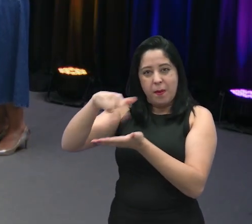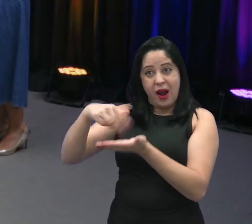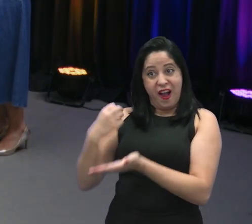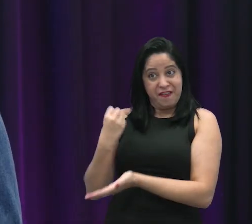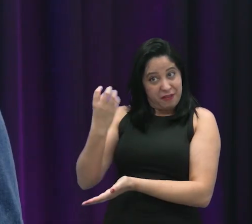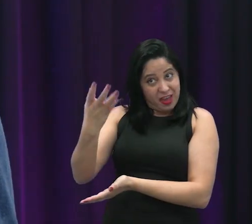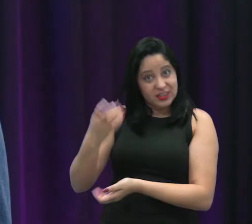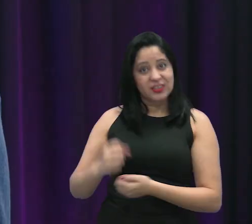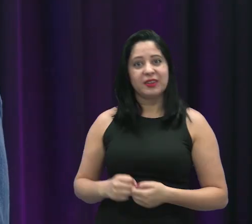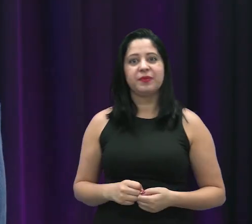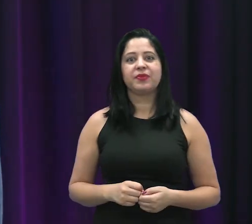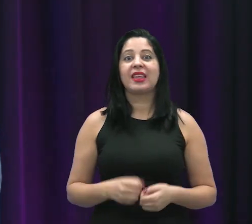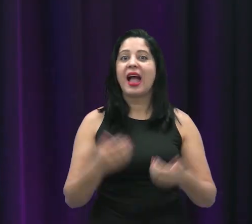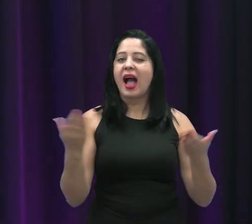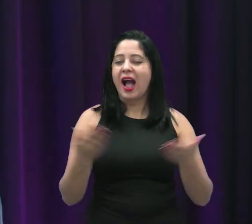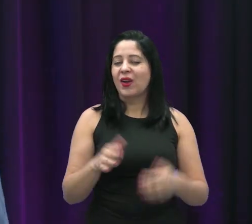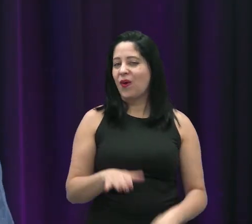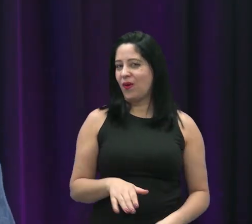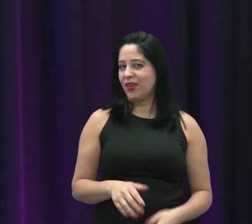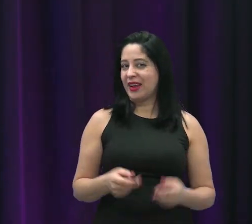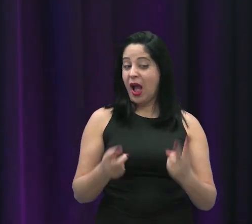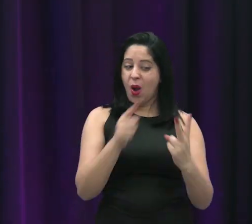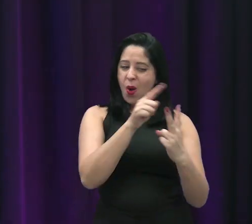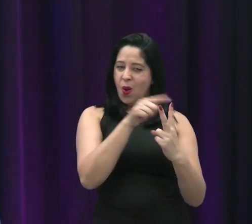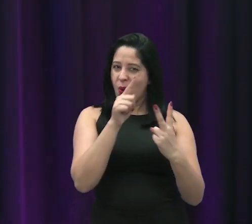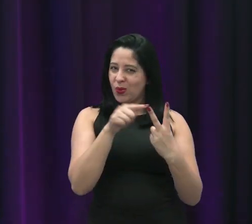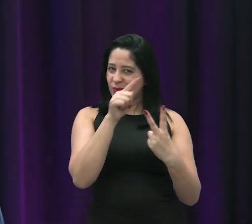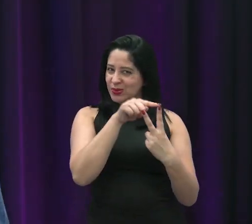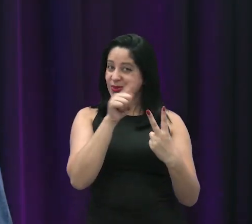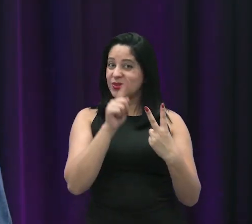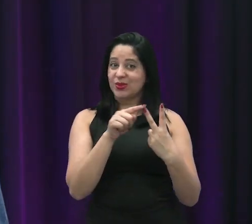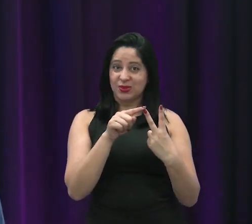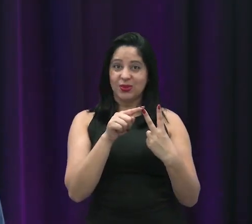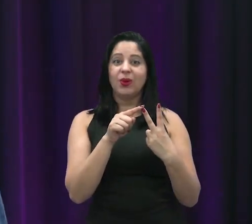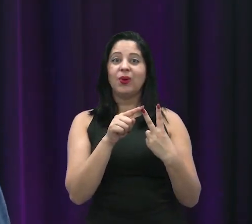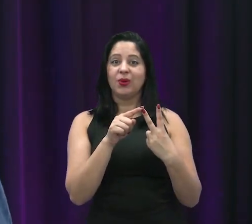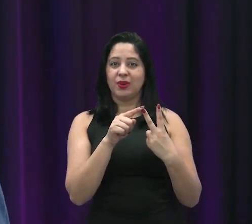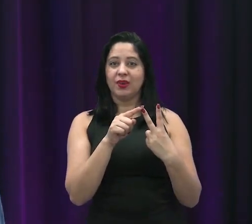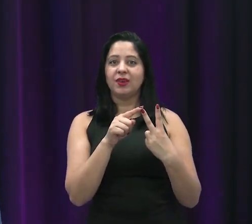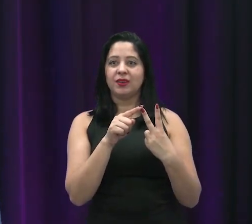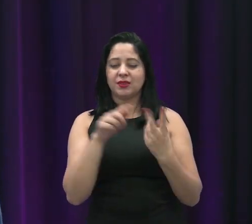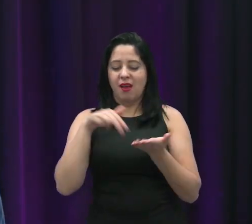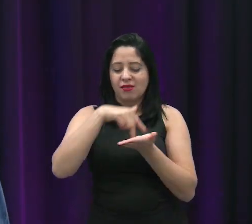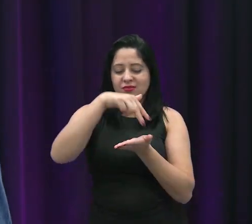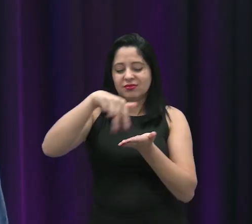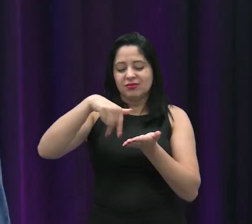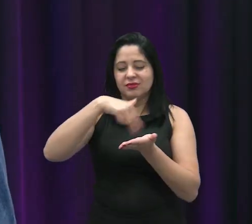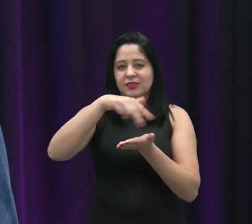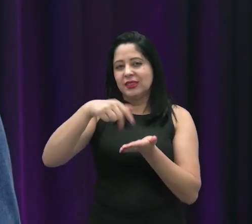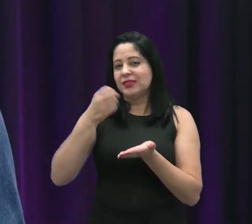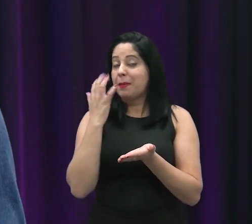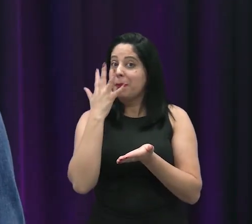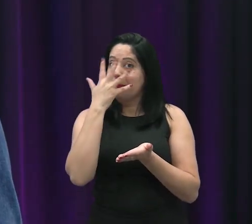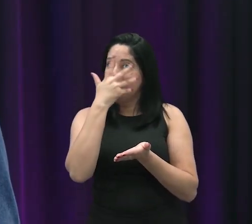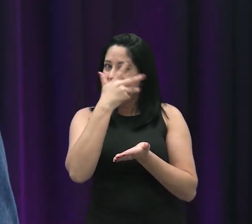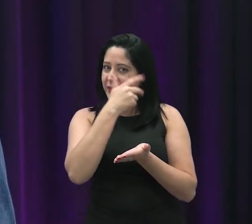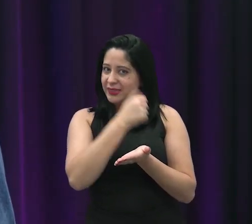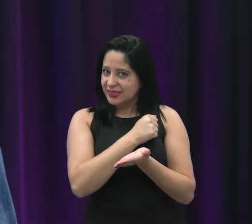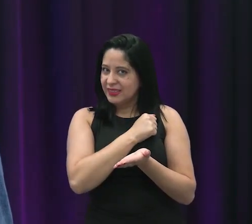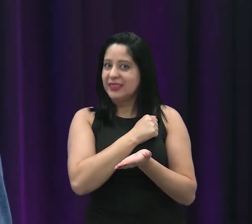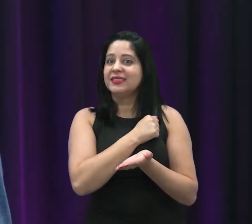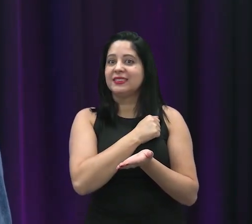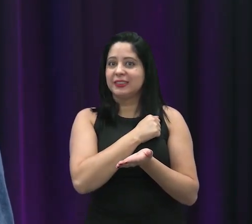aula, né? E agora a gente vai convidar esses dois, essa equipe, com esse solo tão bonito e inspirador,